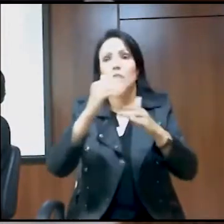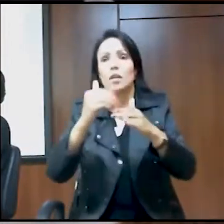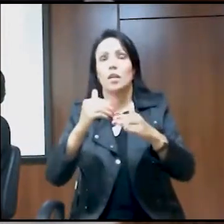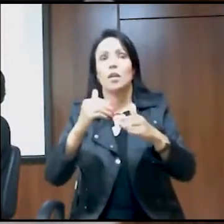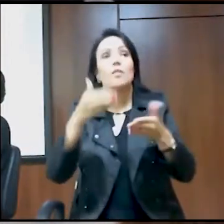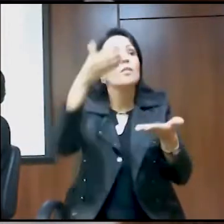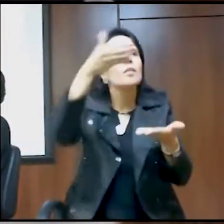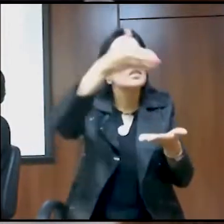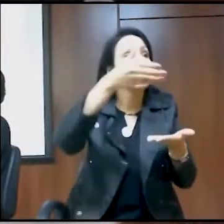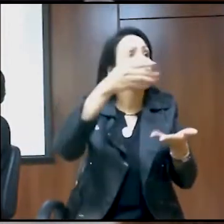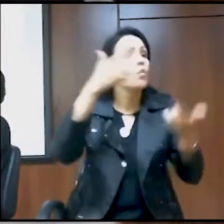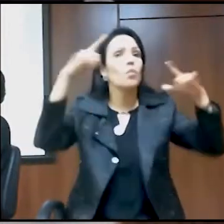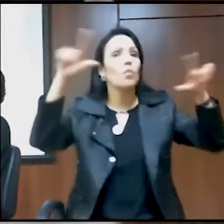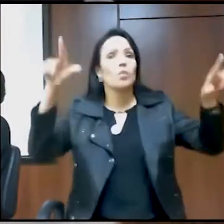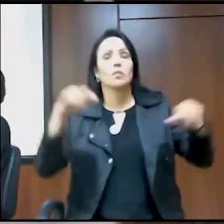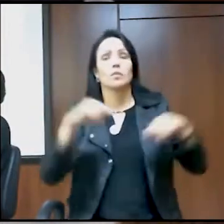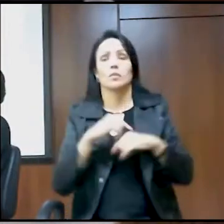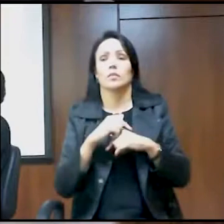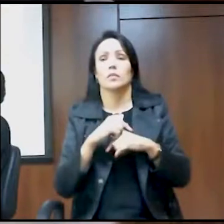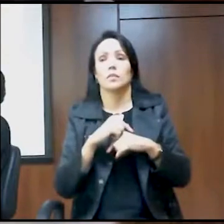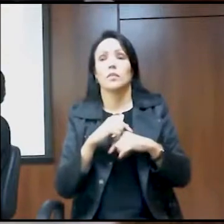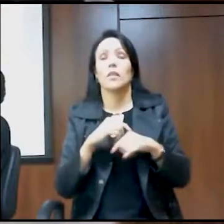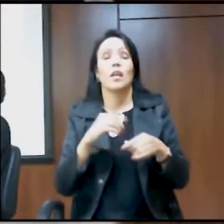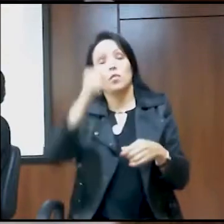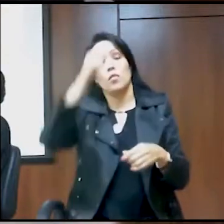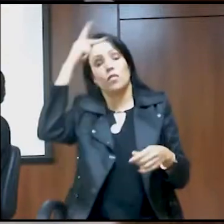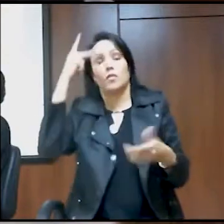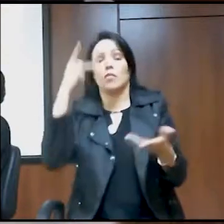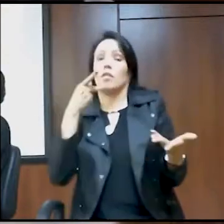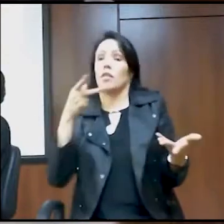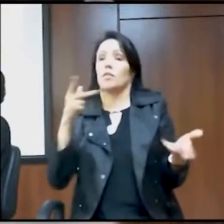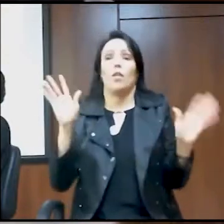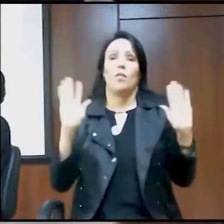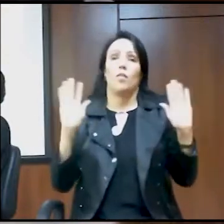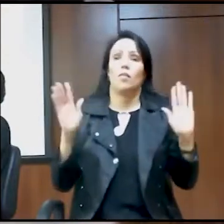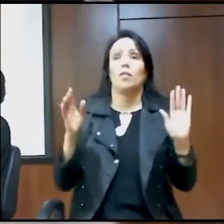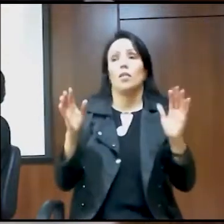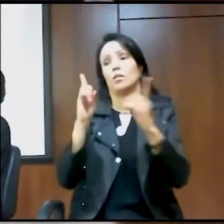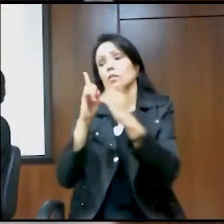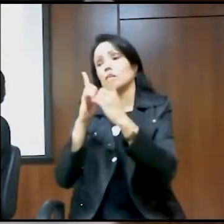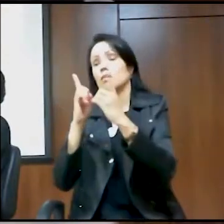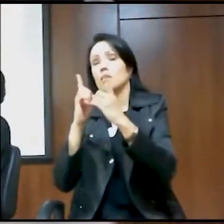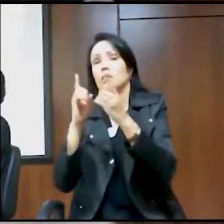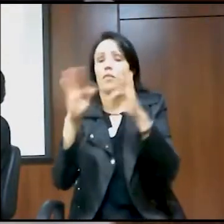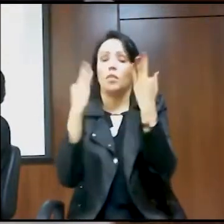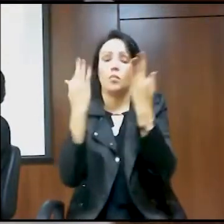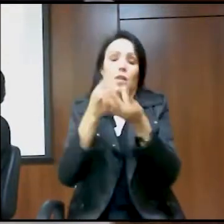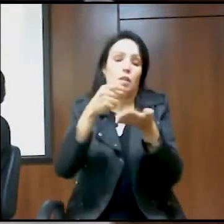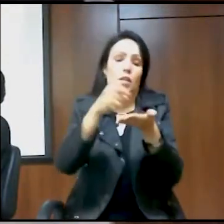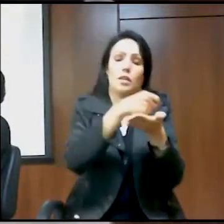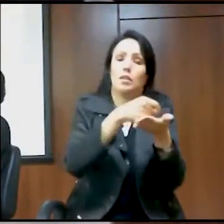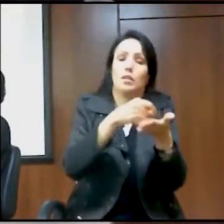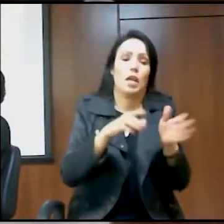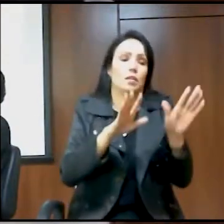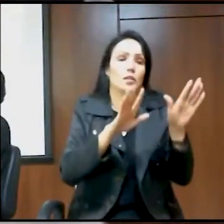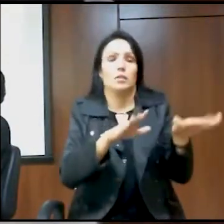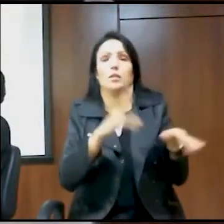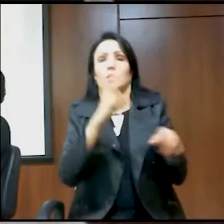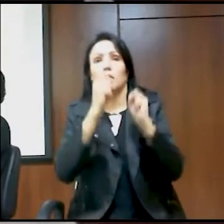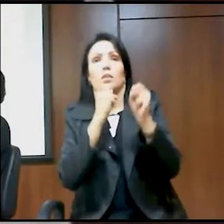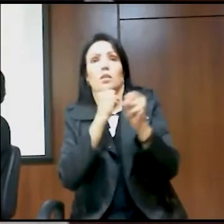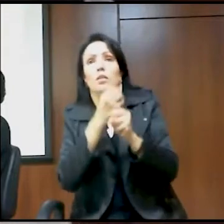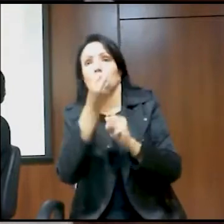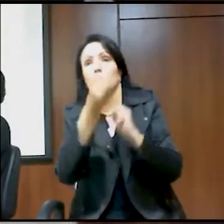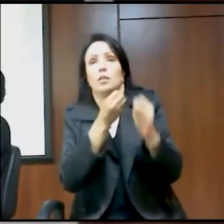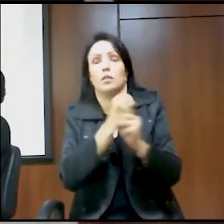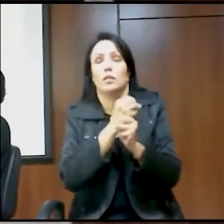lá, é outra conformação. E aí a prefeitura fala, não, eu quero atender as famílias que foram cadastradas lá há 5, 6, 7 anos